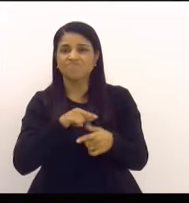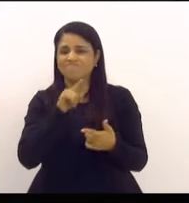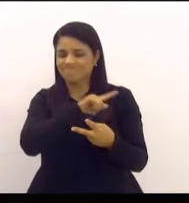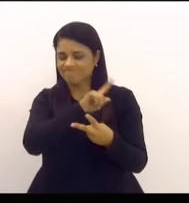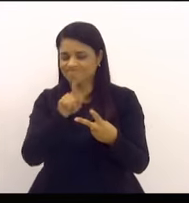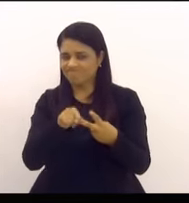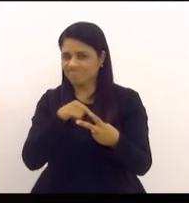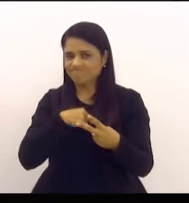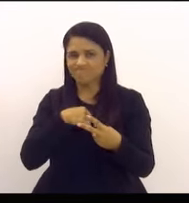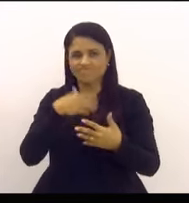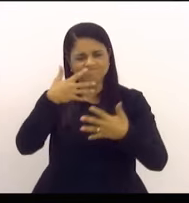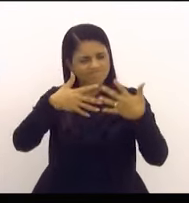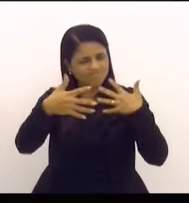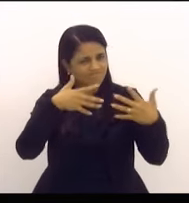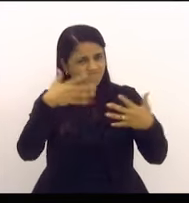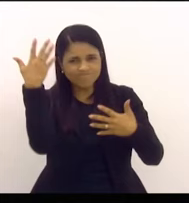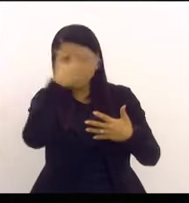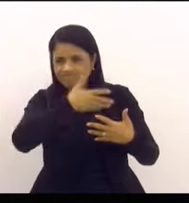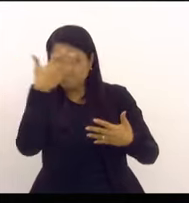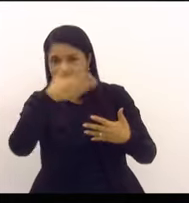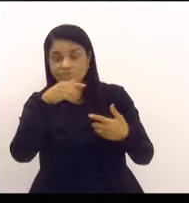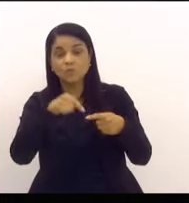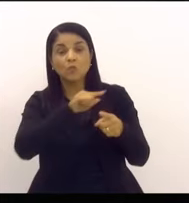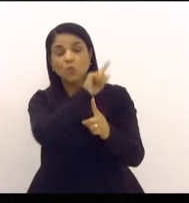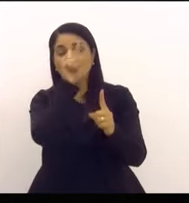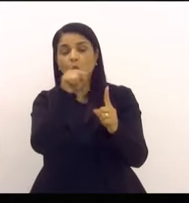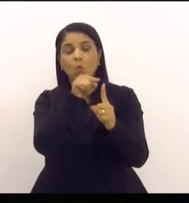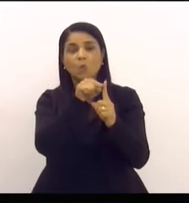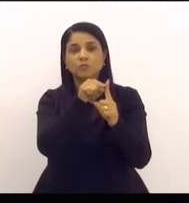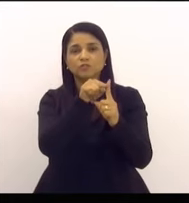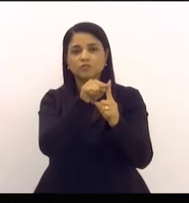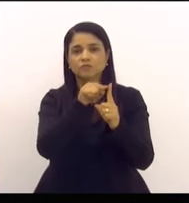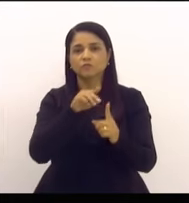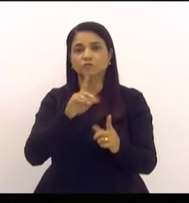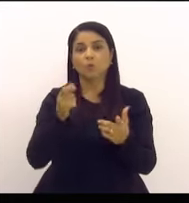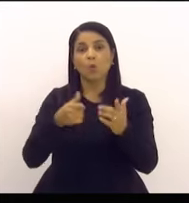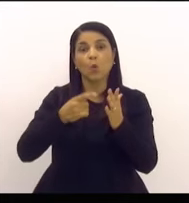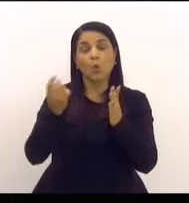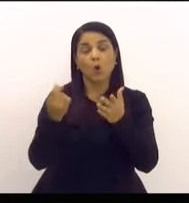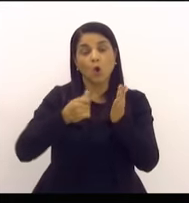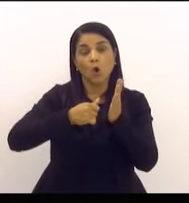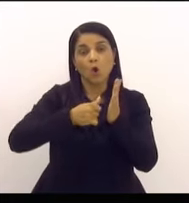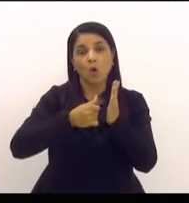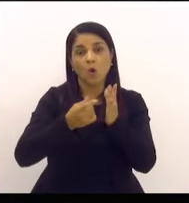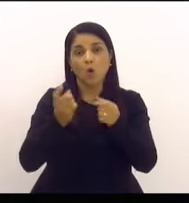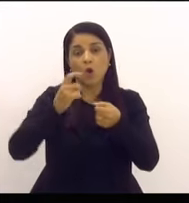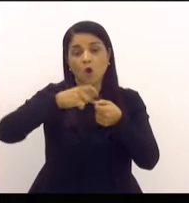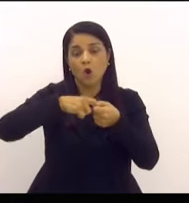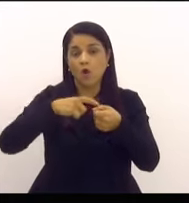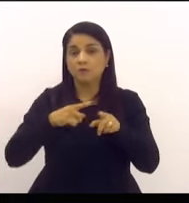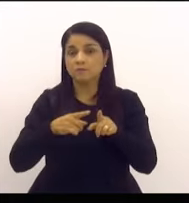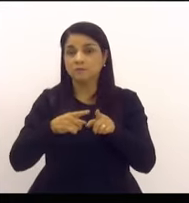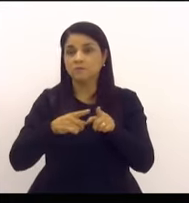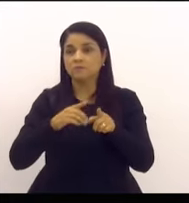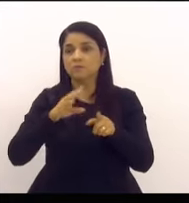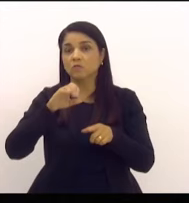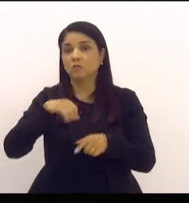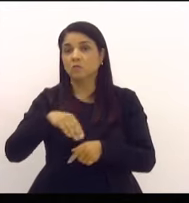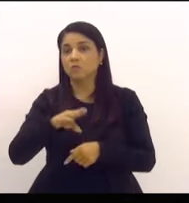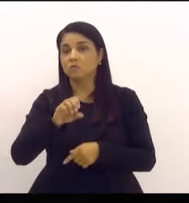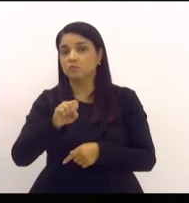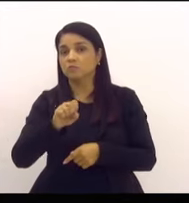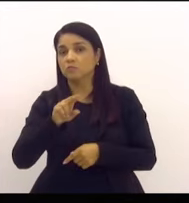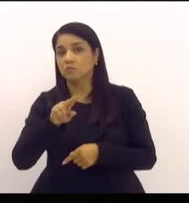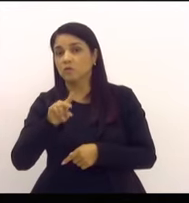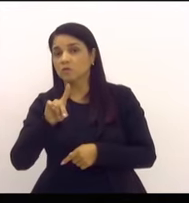esse protocolo de intenções, o objetivo do consórcio. Então, quais são as metas a curto, a médio e